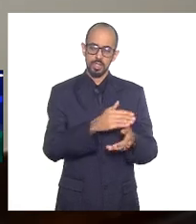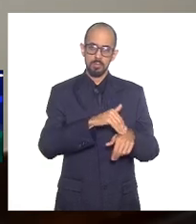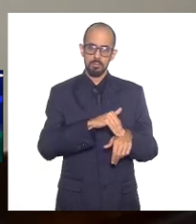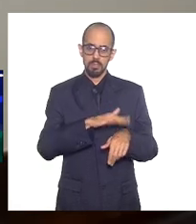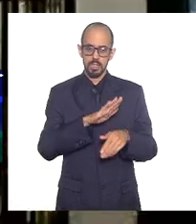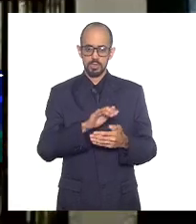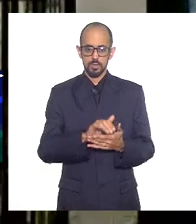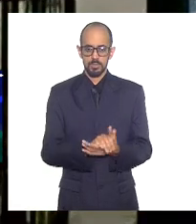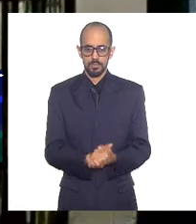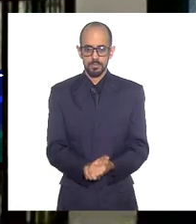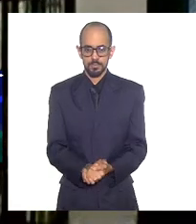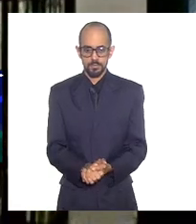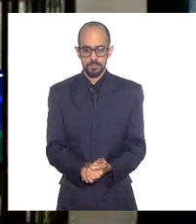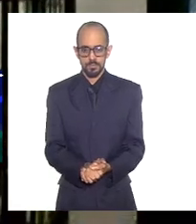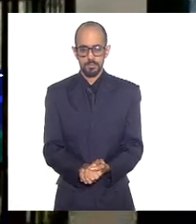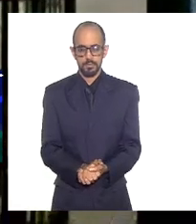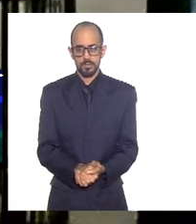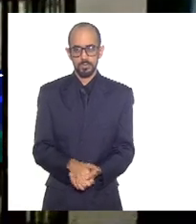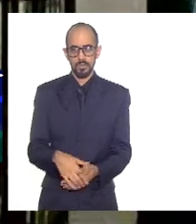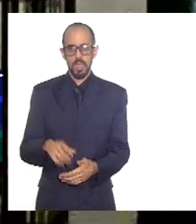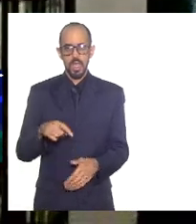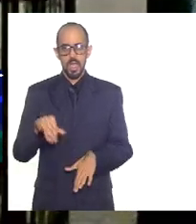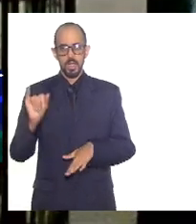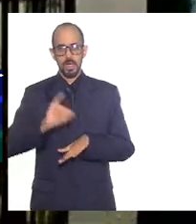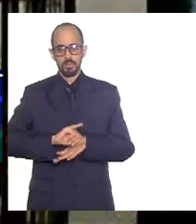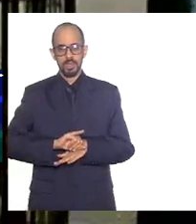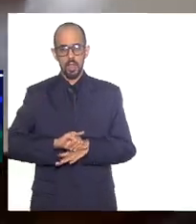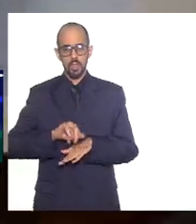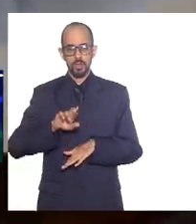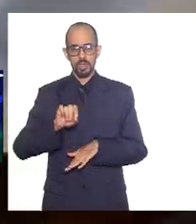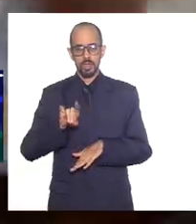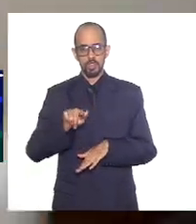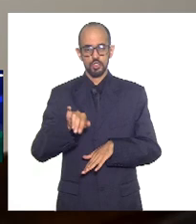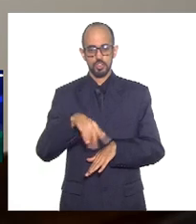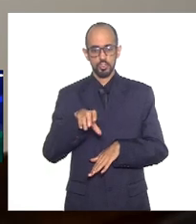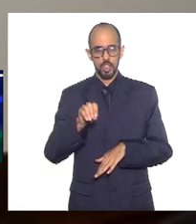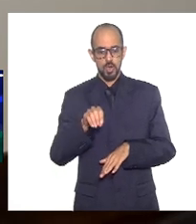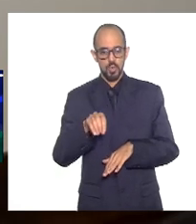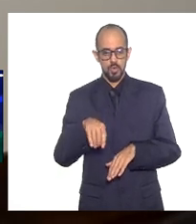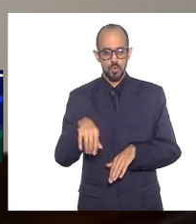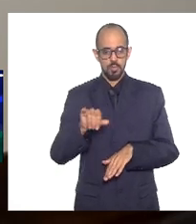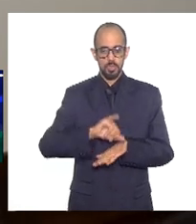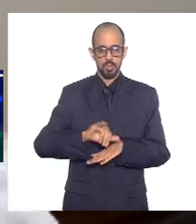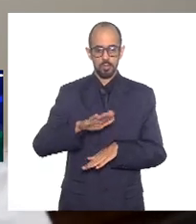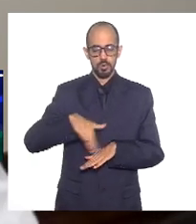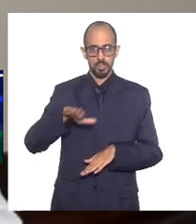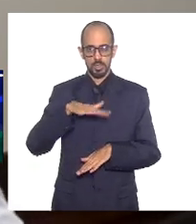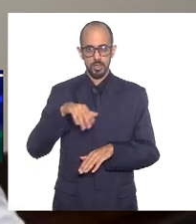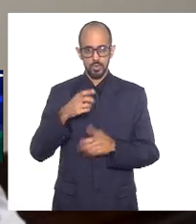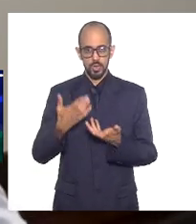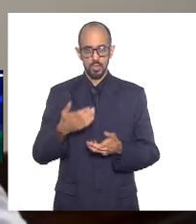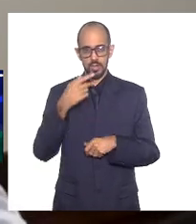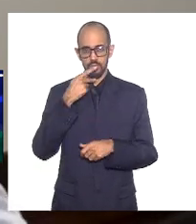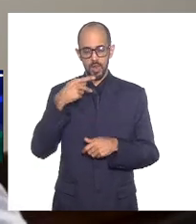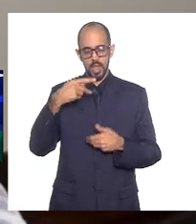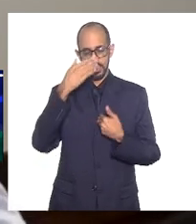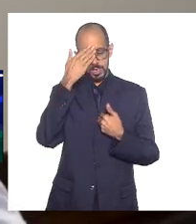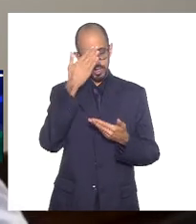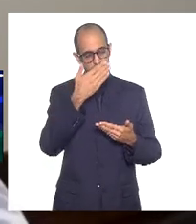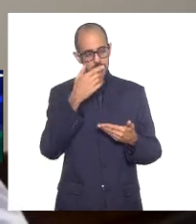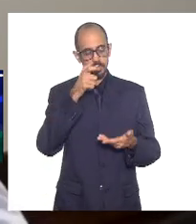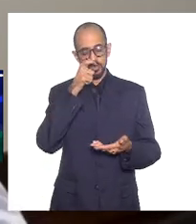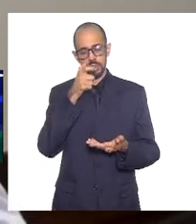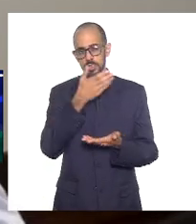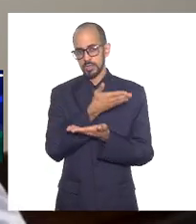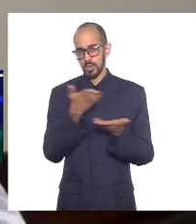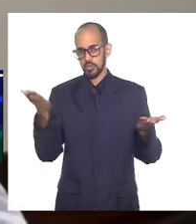jovens de toda parte da capital, da região metropolitana, do interior, do norte do estado. É isso que eu queria dizer. Agradeço a atenção de Vossa Excelência